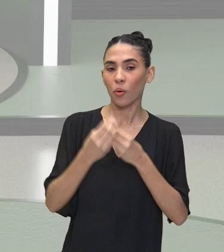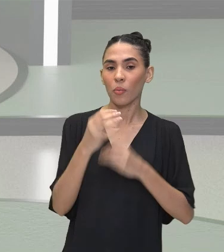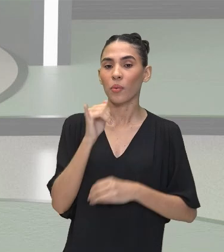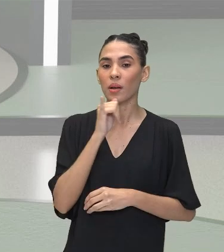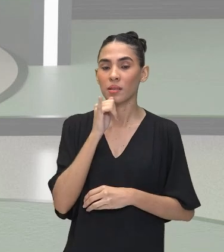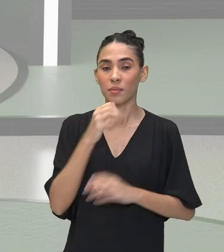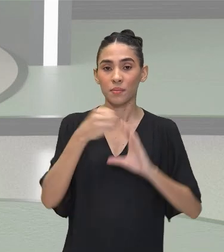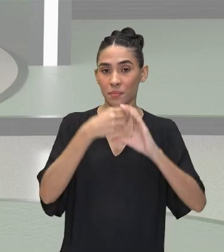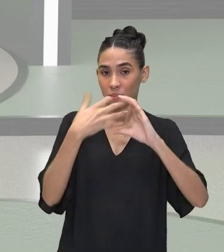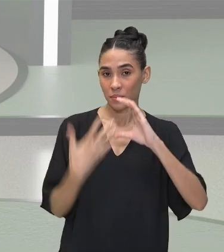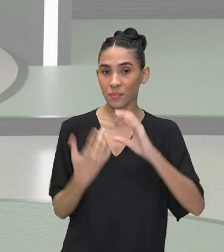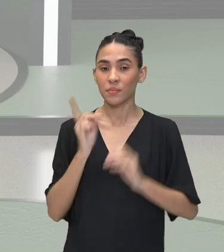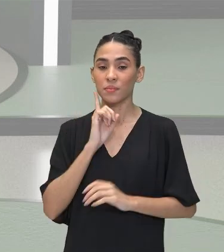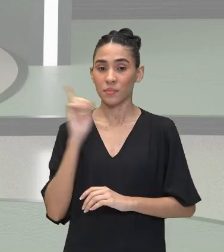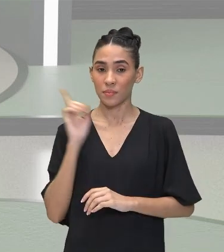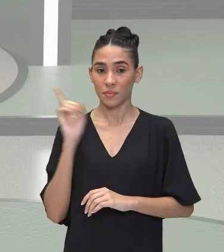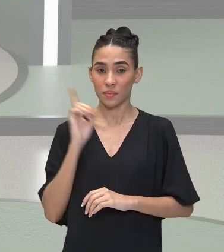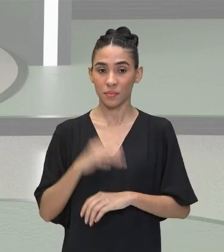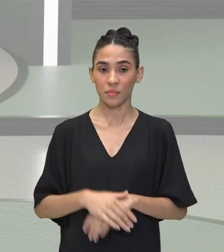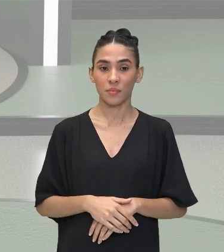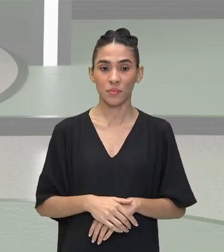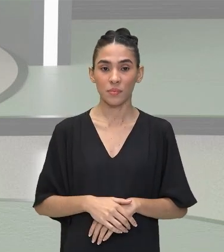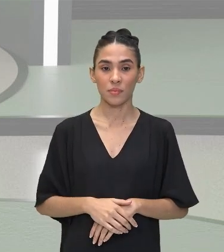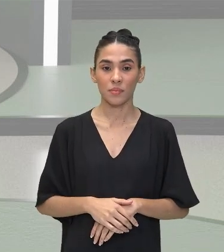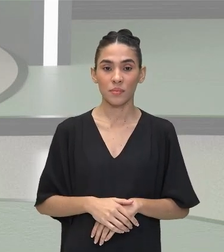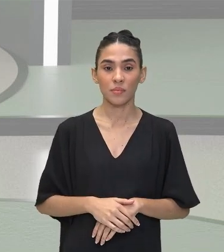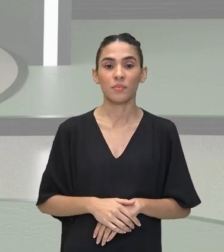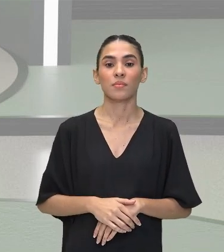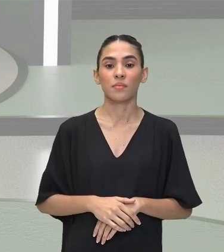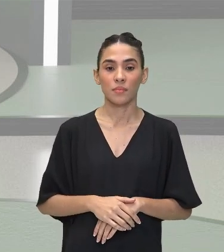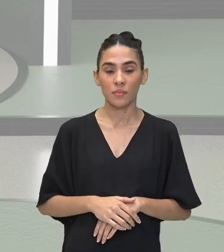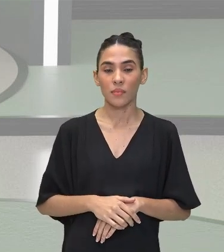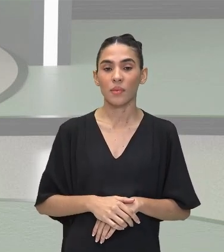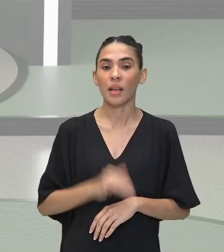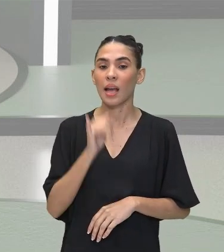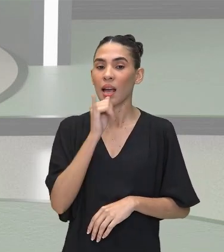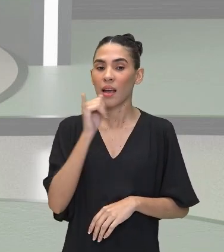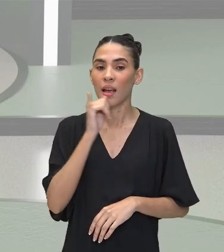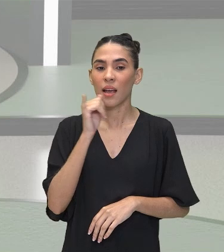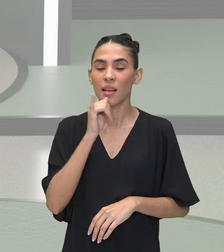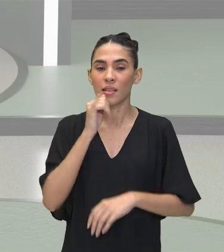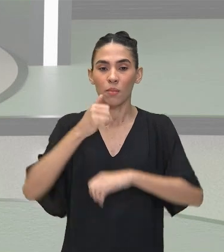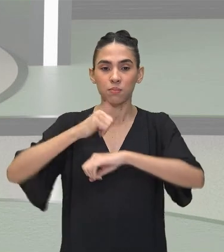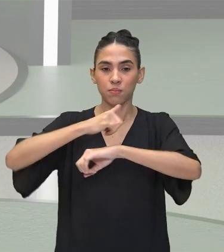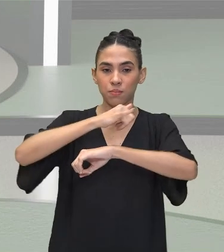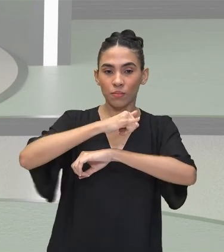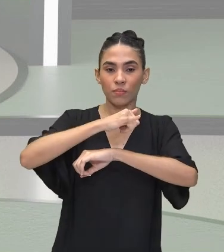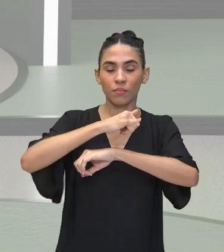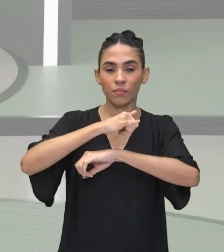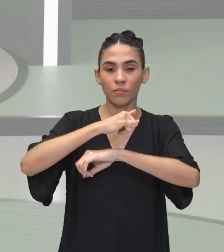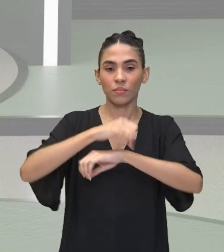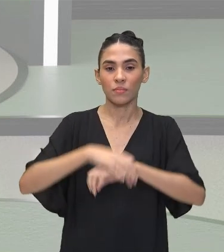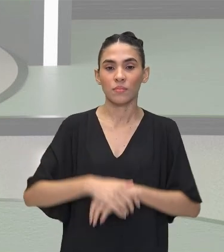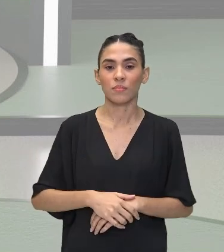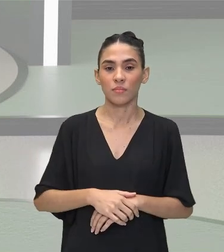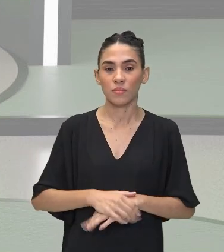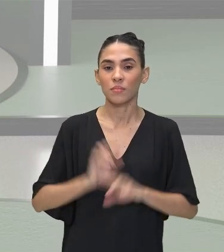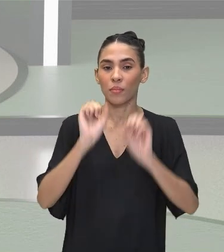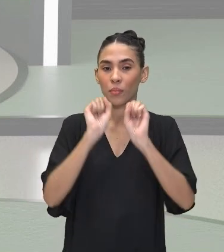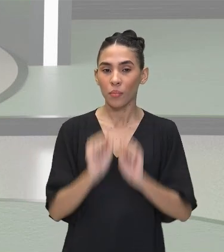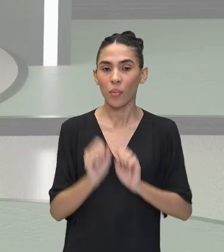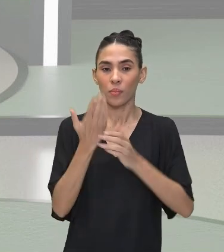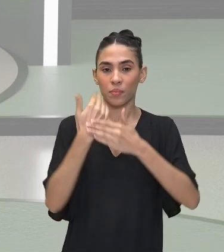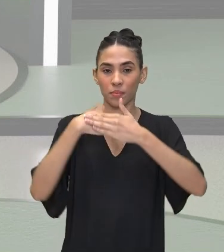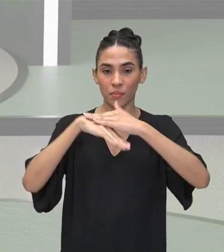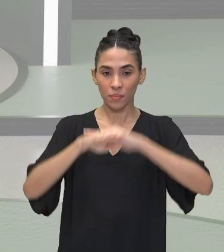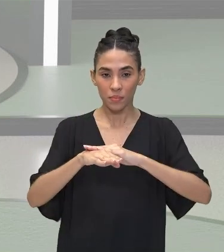a característica das vitaminas lipossolúveis? Elas são solúveis em gorduras, então é por isso que elas podem ser